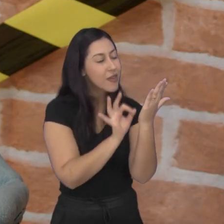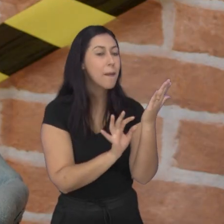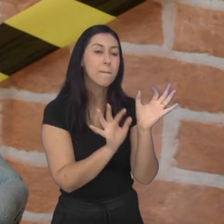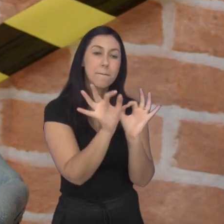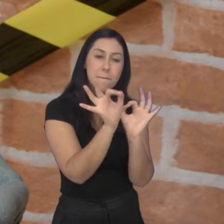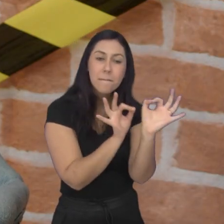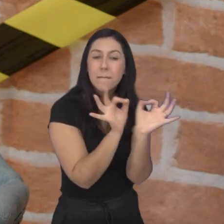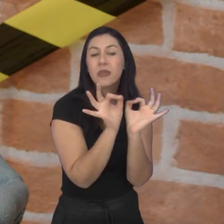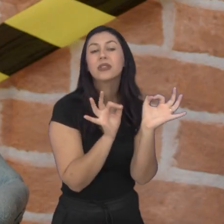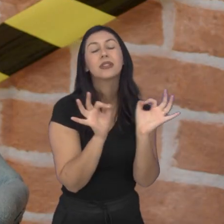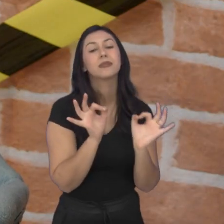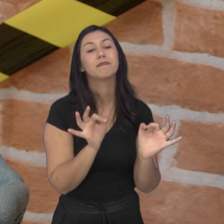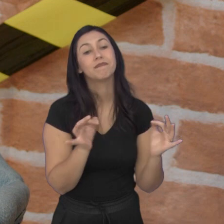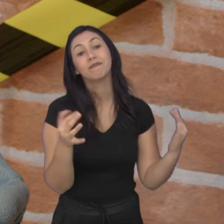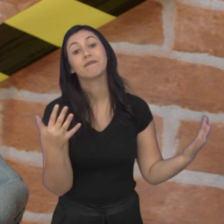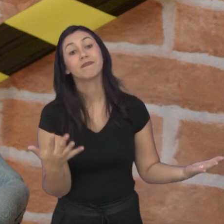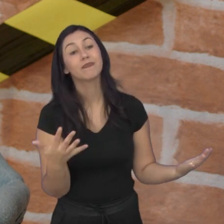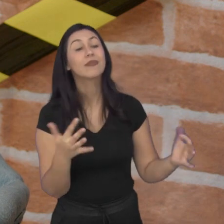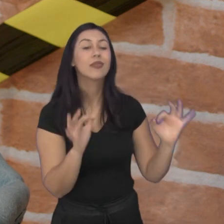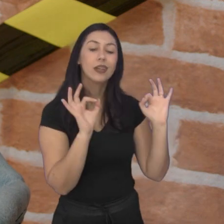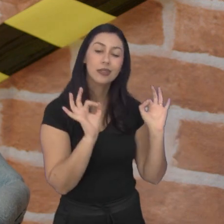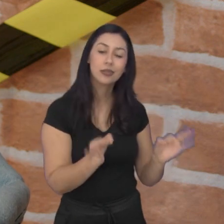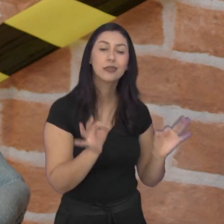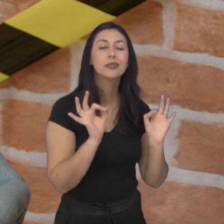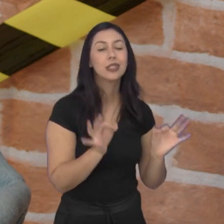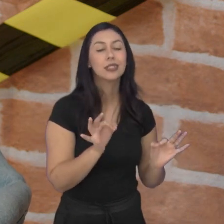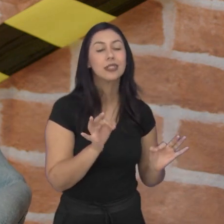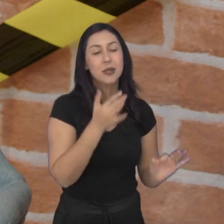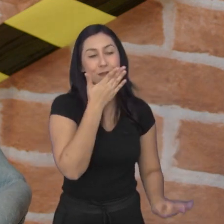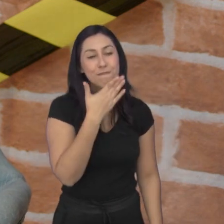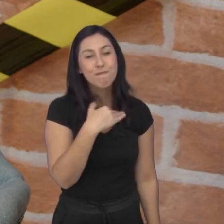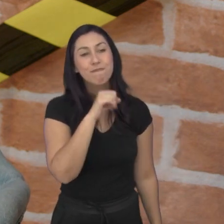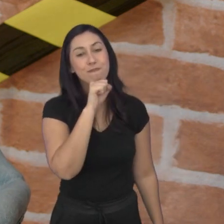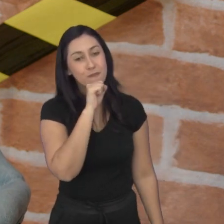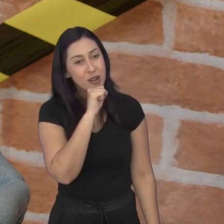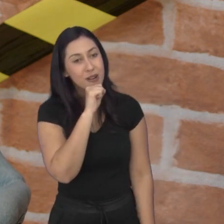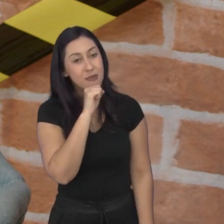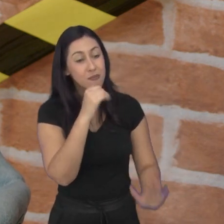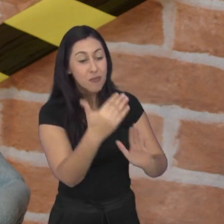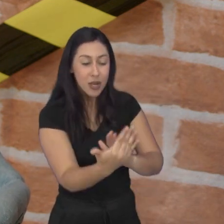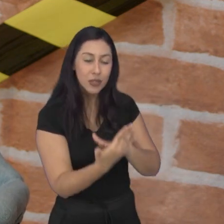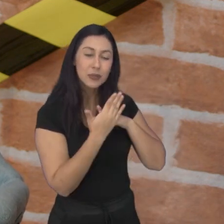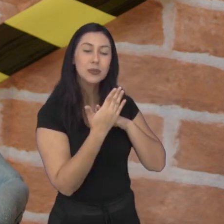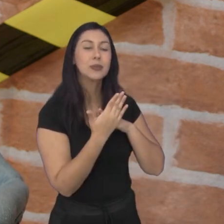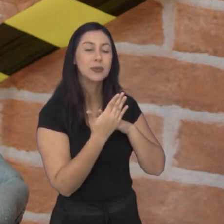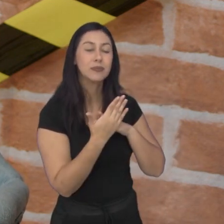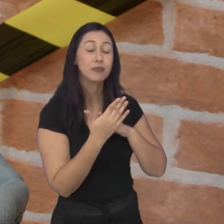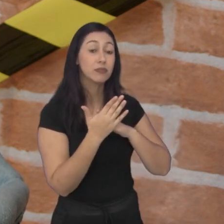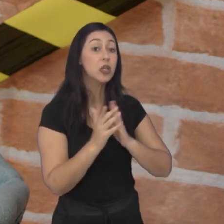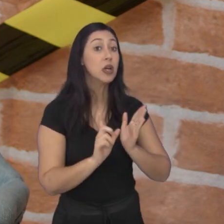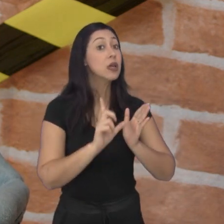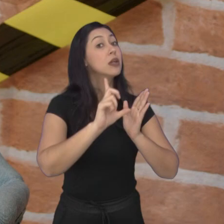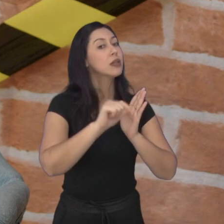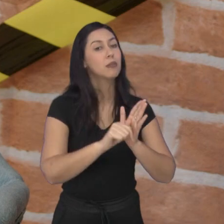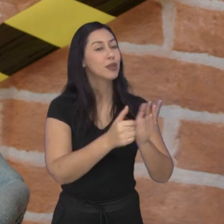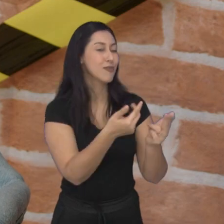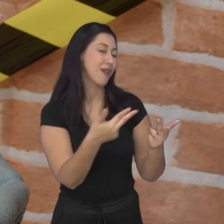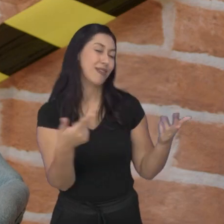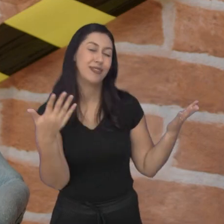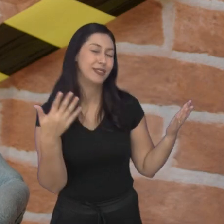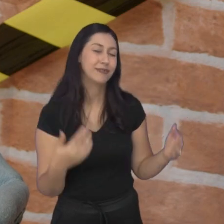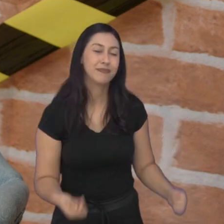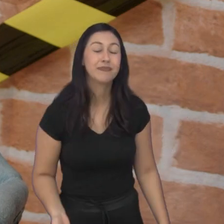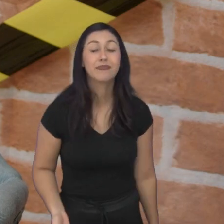né? Então, poxa, com certeza o meu pai me colocou nesse caminho, né? Depois, gostos